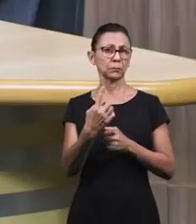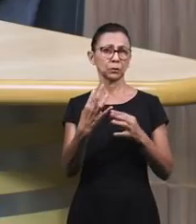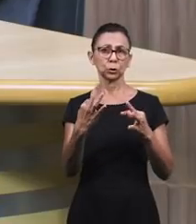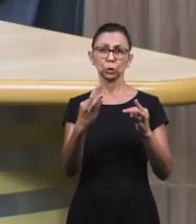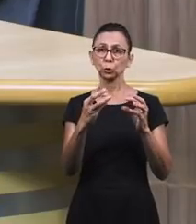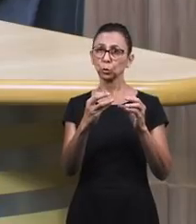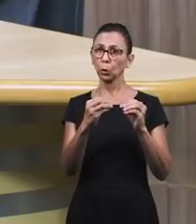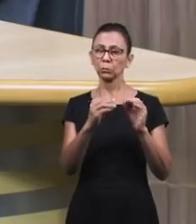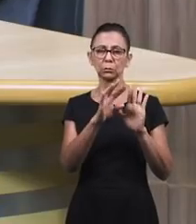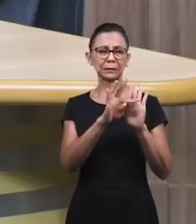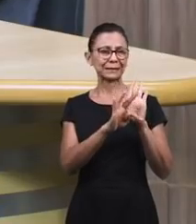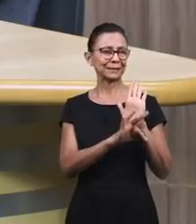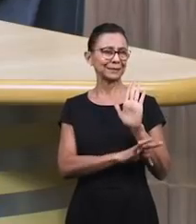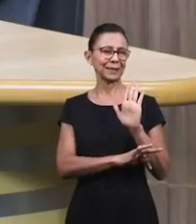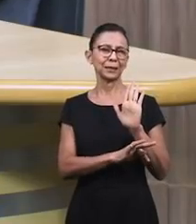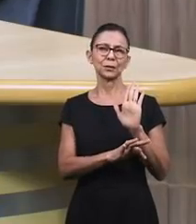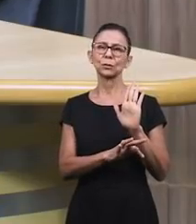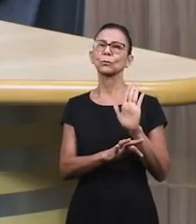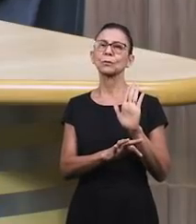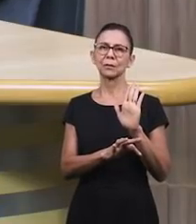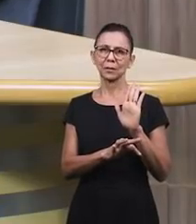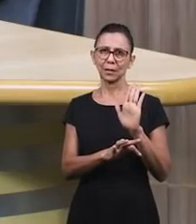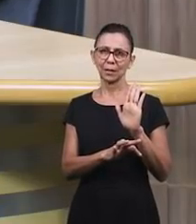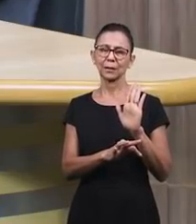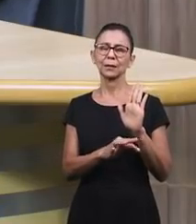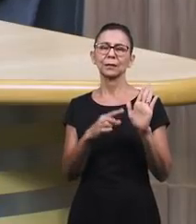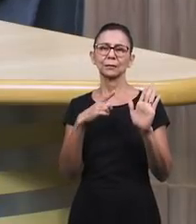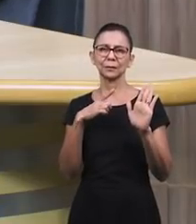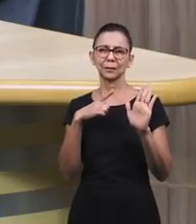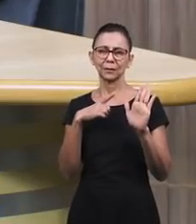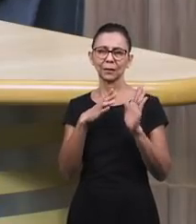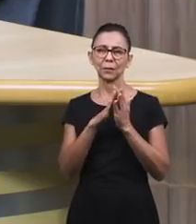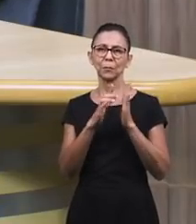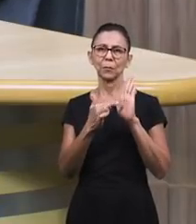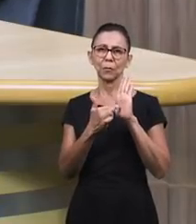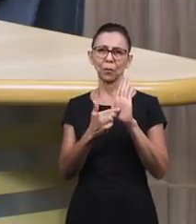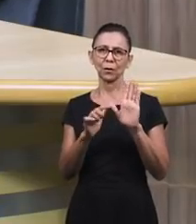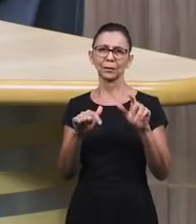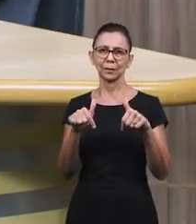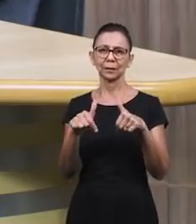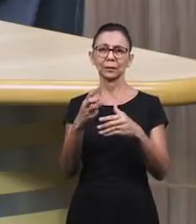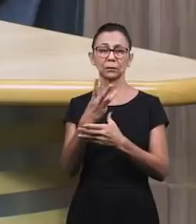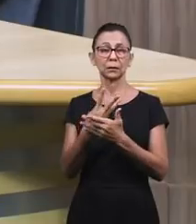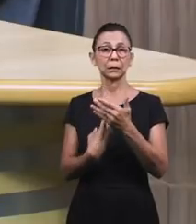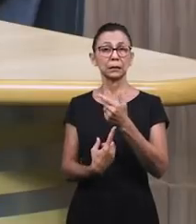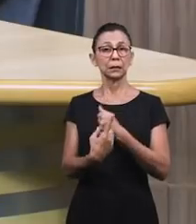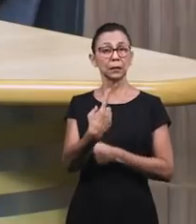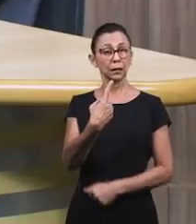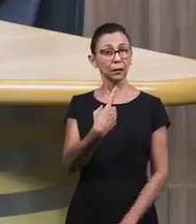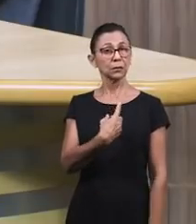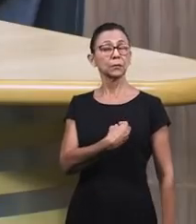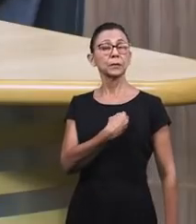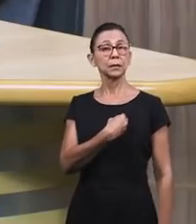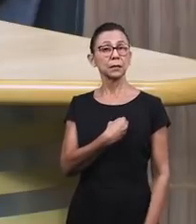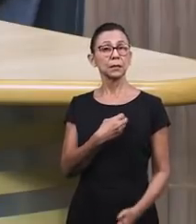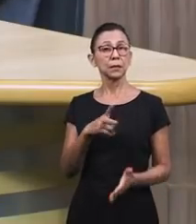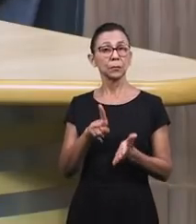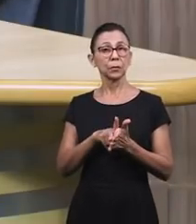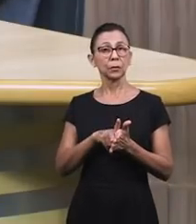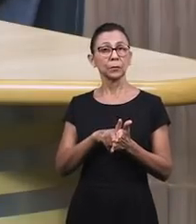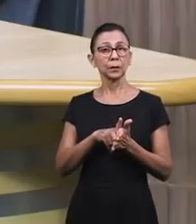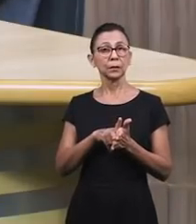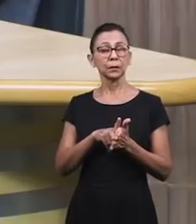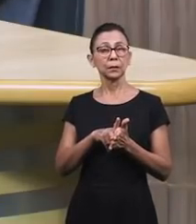qualquer cenário, qualquer situação bíblica, ele vai encontrar ali a ação da Trindade, a presença da Trindade pela revelação do Espírito